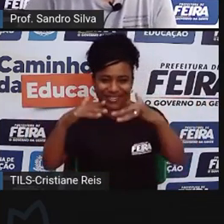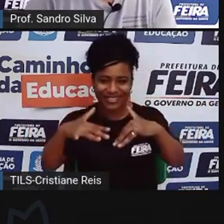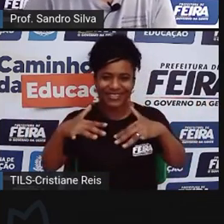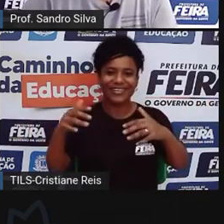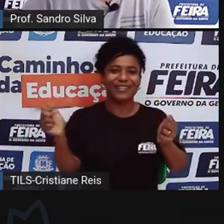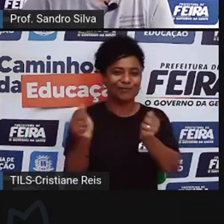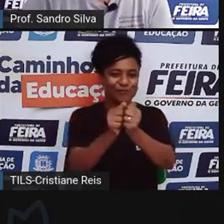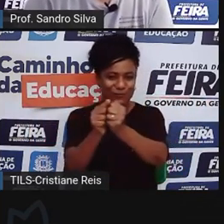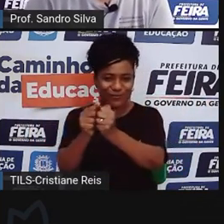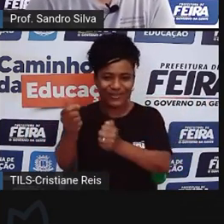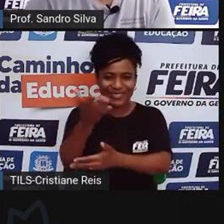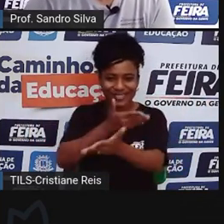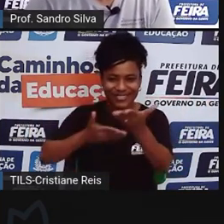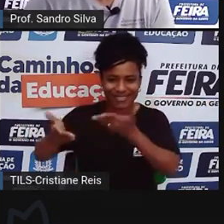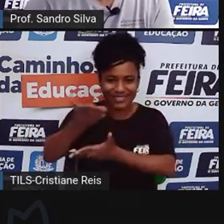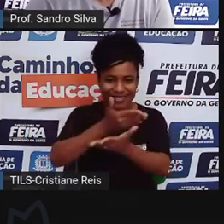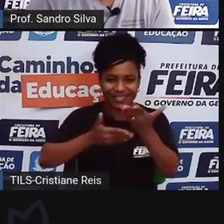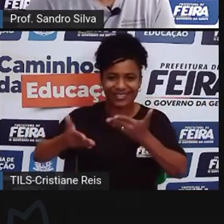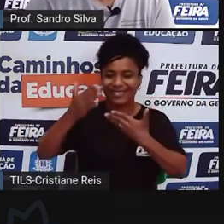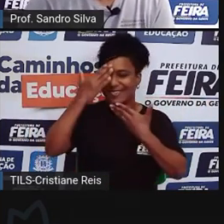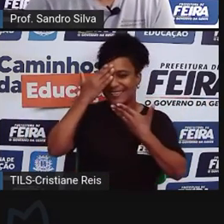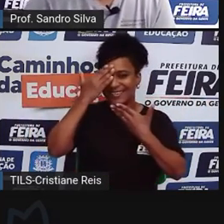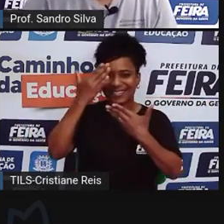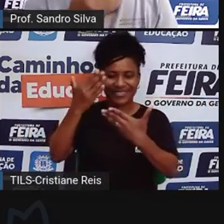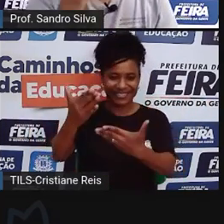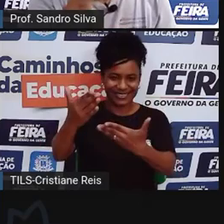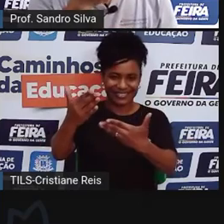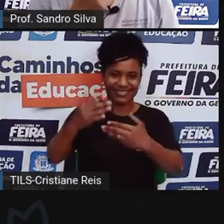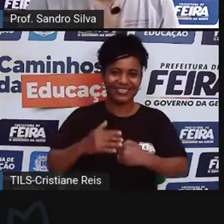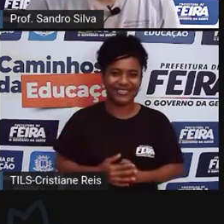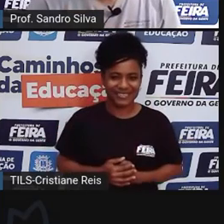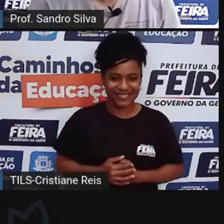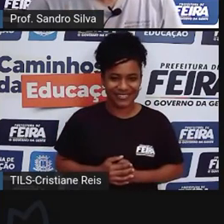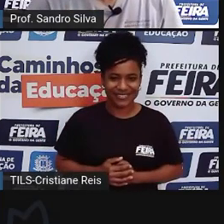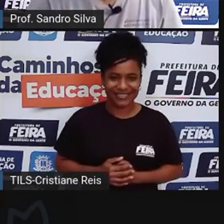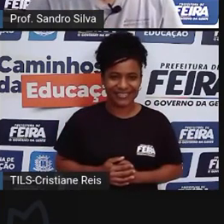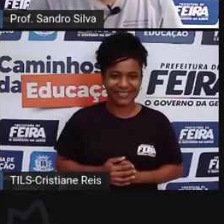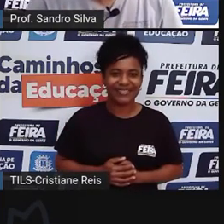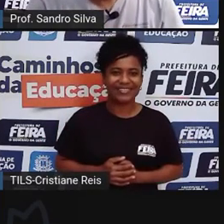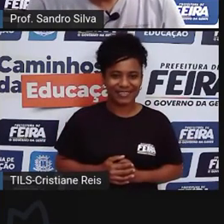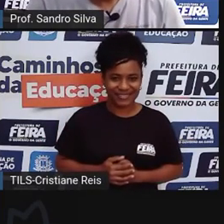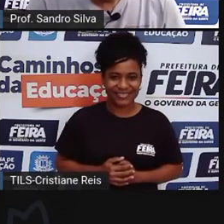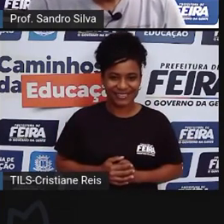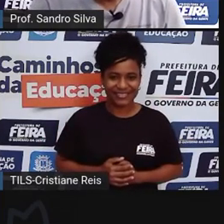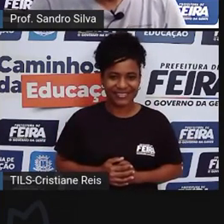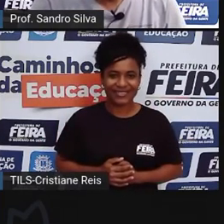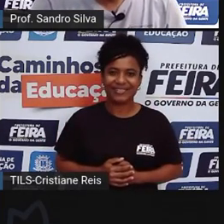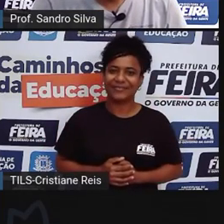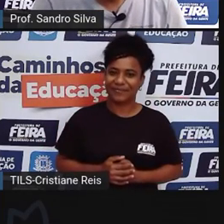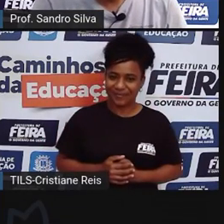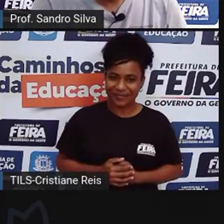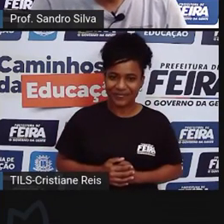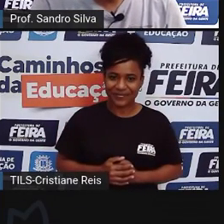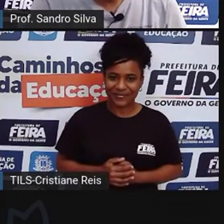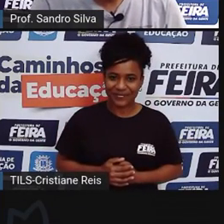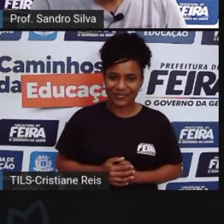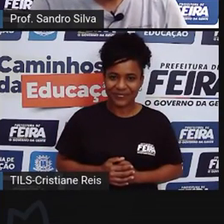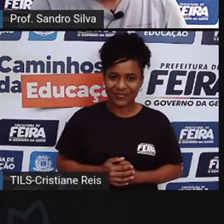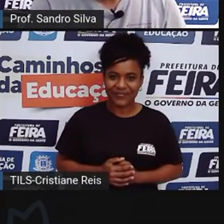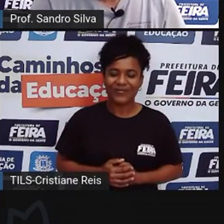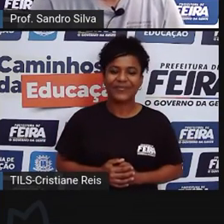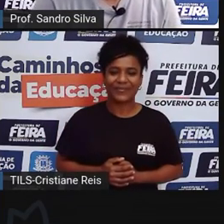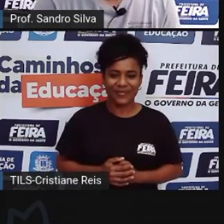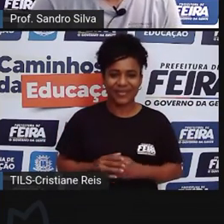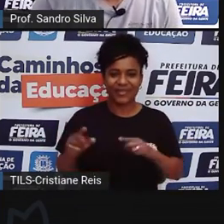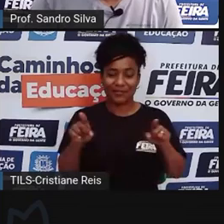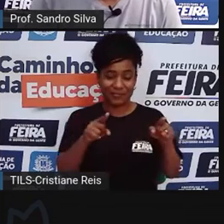te agradeço por ter aceitado participar dessa conversa aqui, né? Gente, vocês já ouviram falar de musicoterapia? Foi